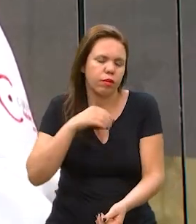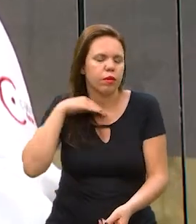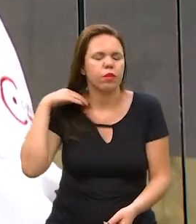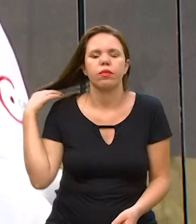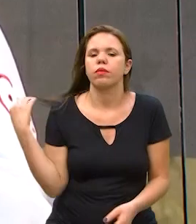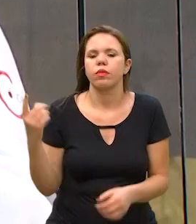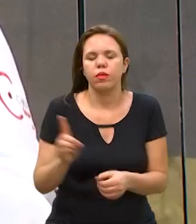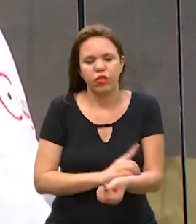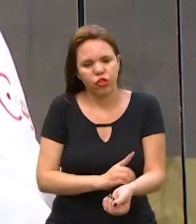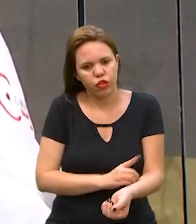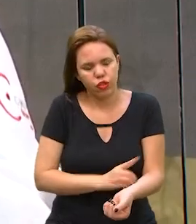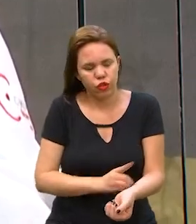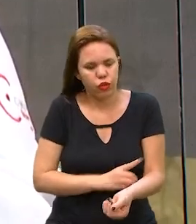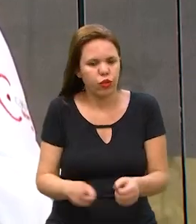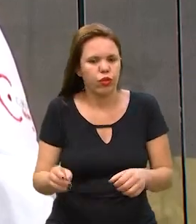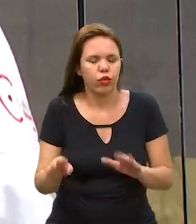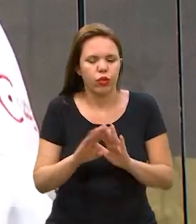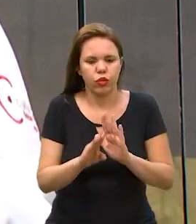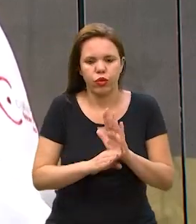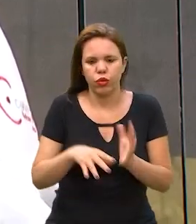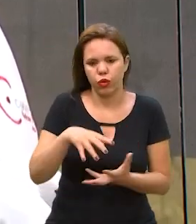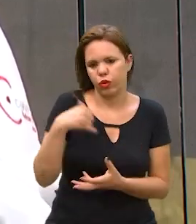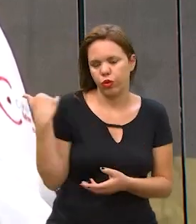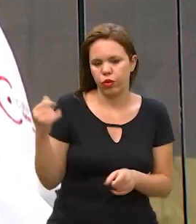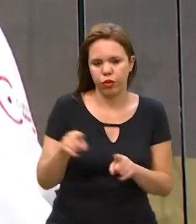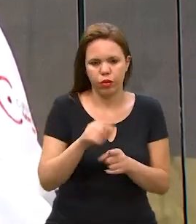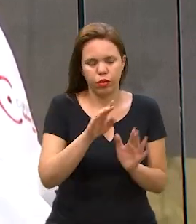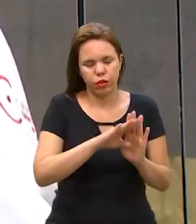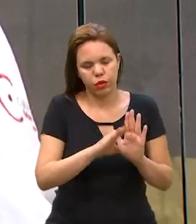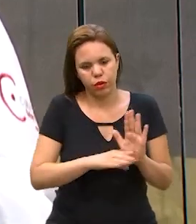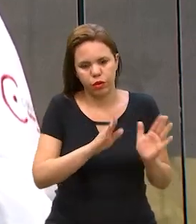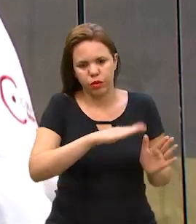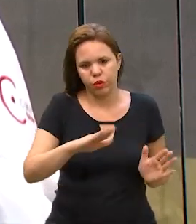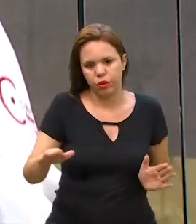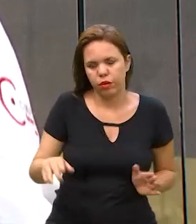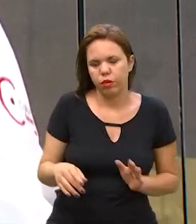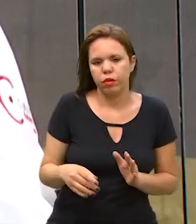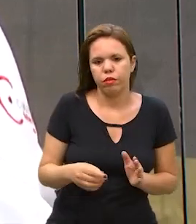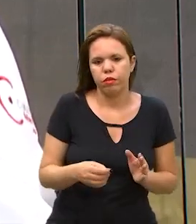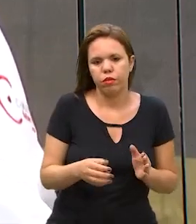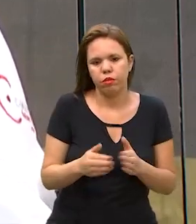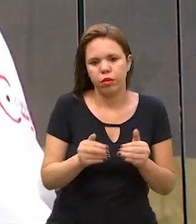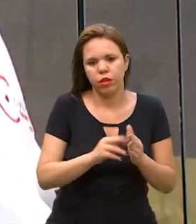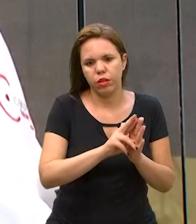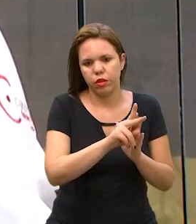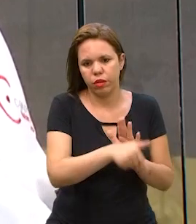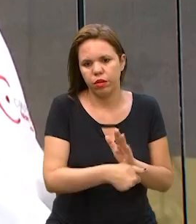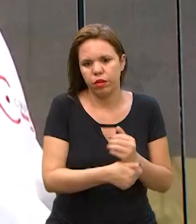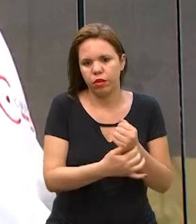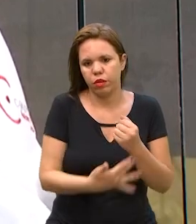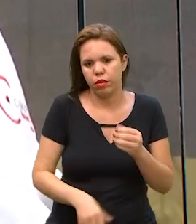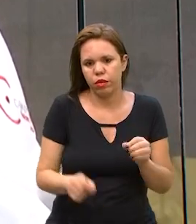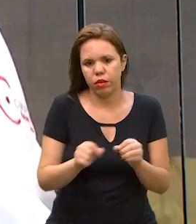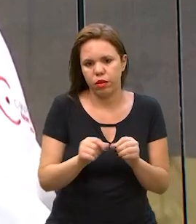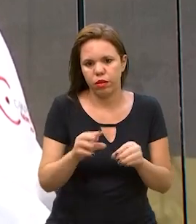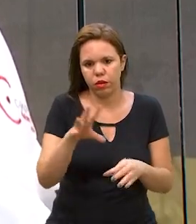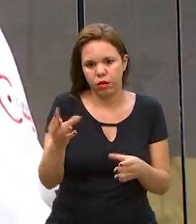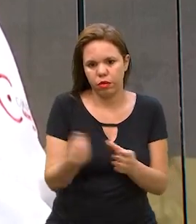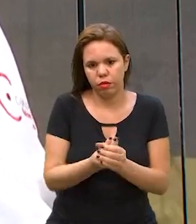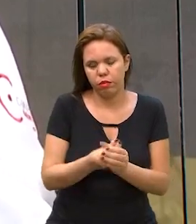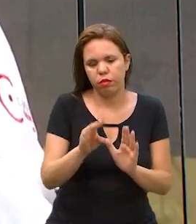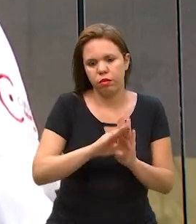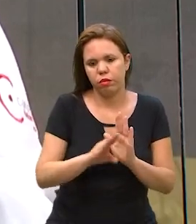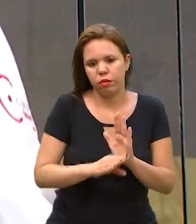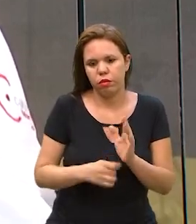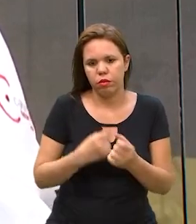de diabetes, programa do idoso, programa da criança. Então, eles solicitam os exames que constam nesses programas